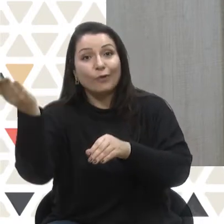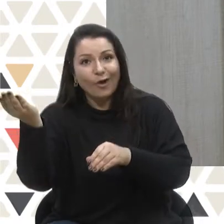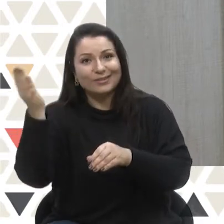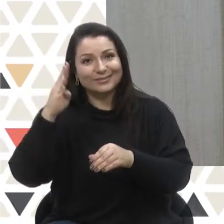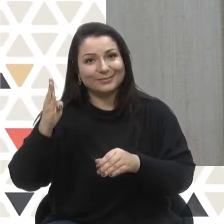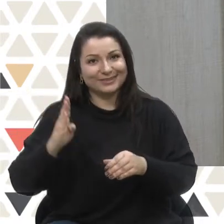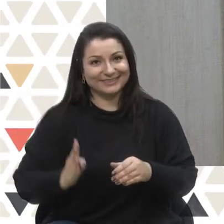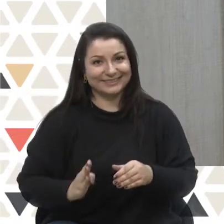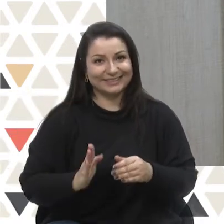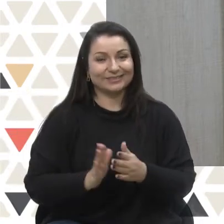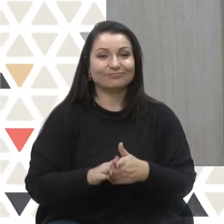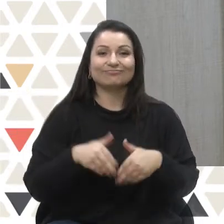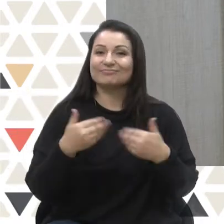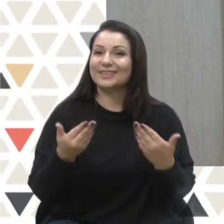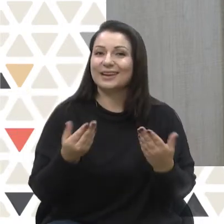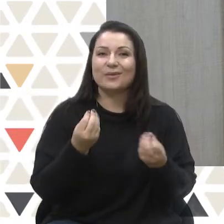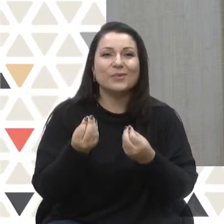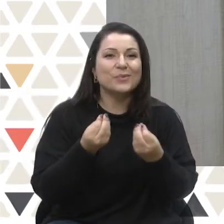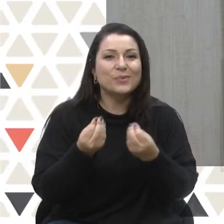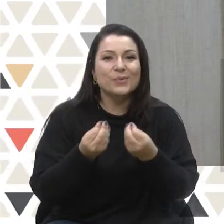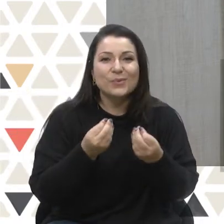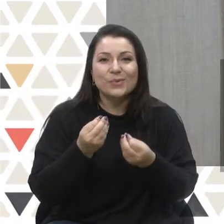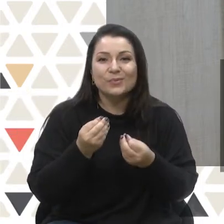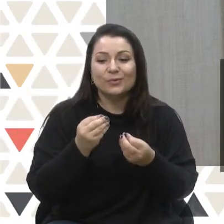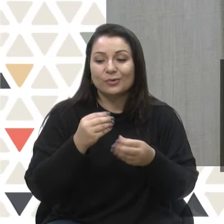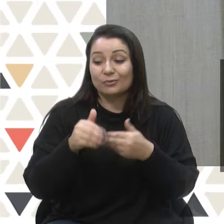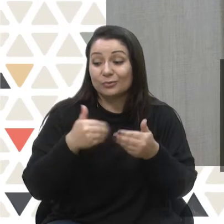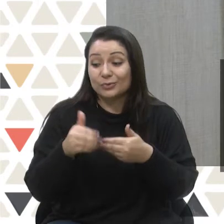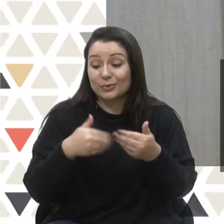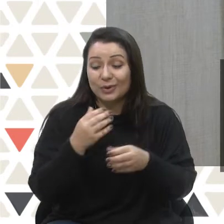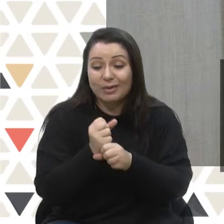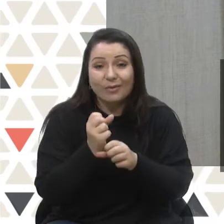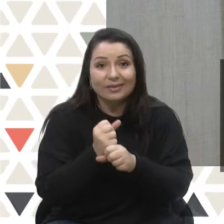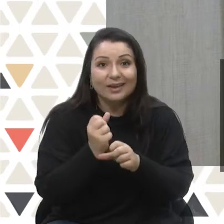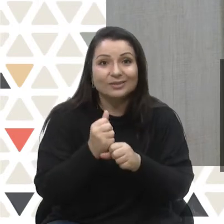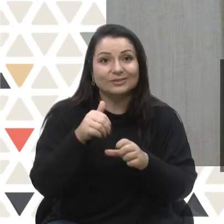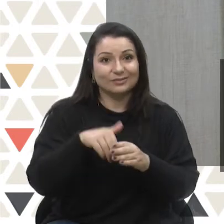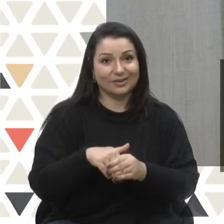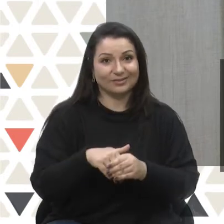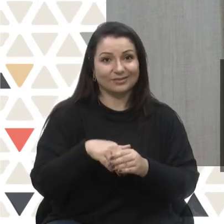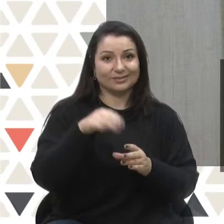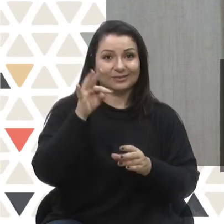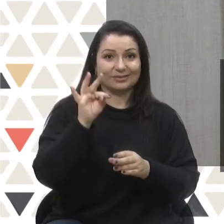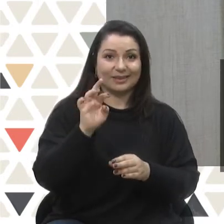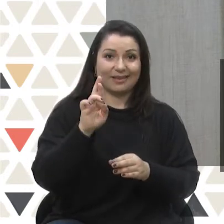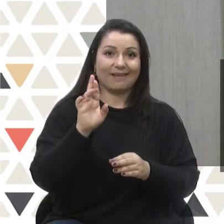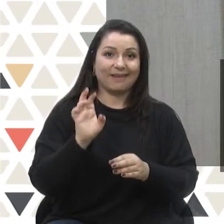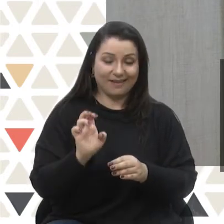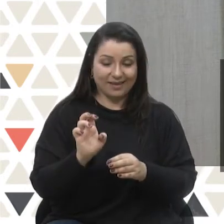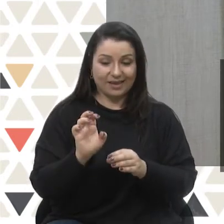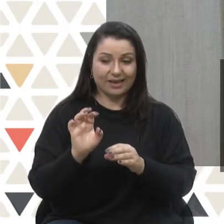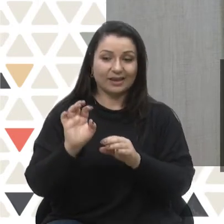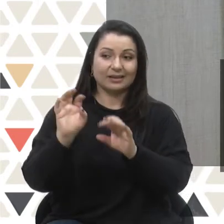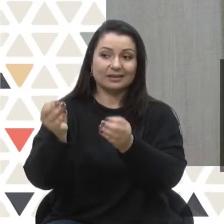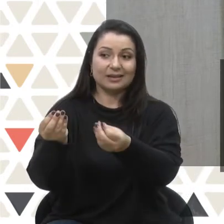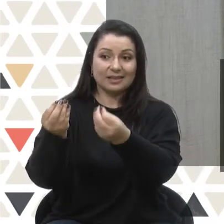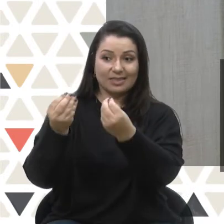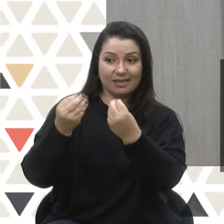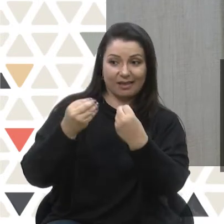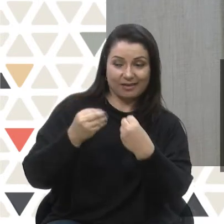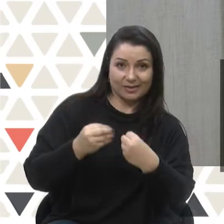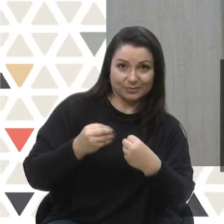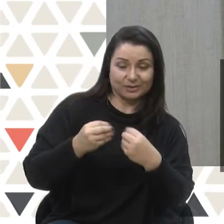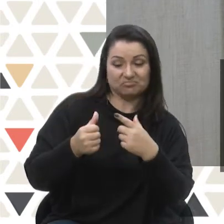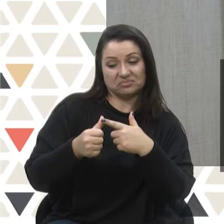mil eleitores aptos a votar fora do Brasil e aí como funciona a contagem desses votos o